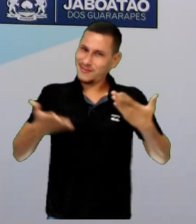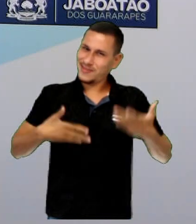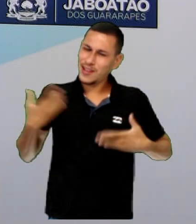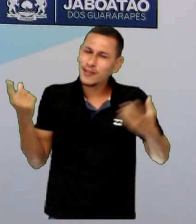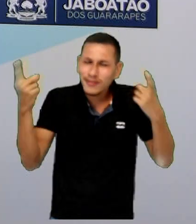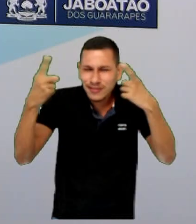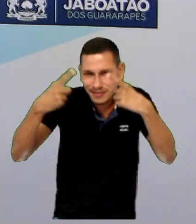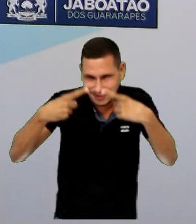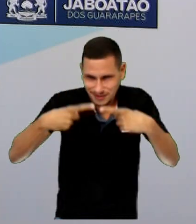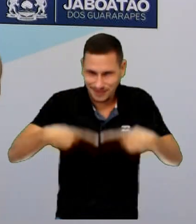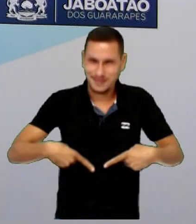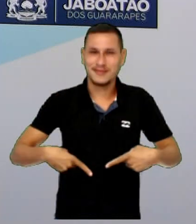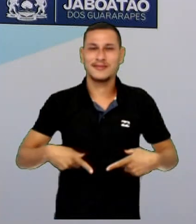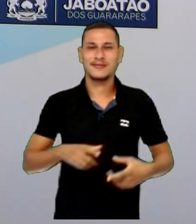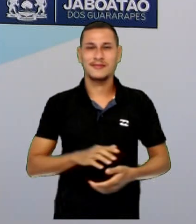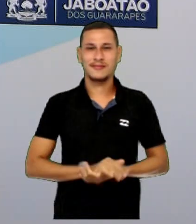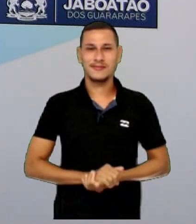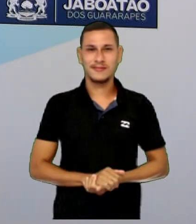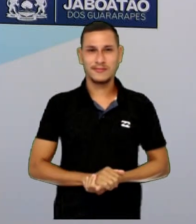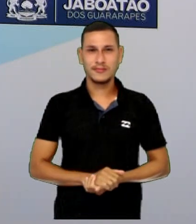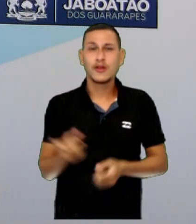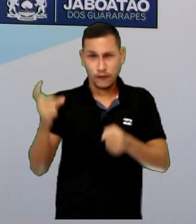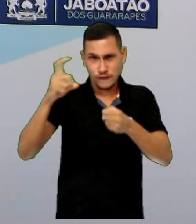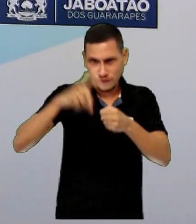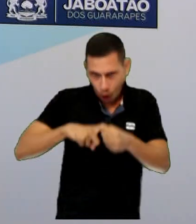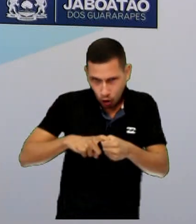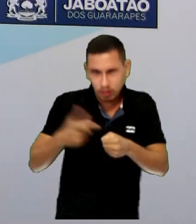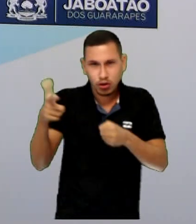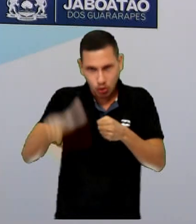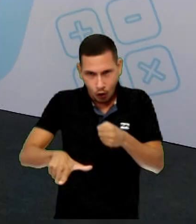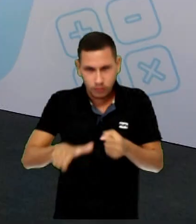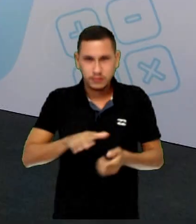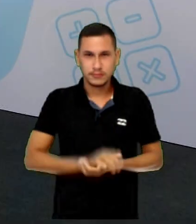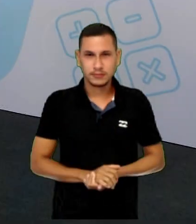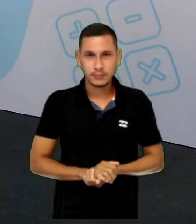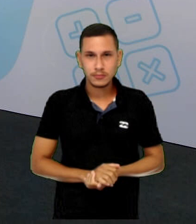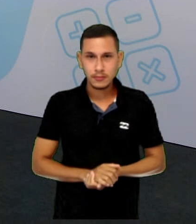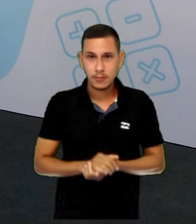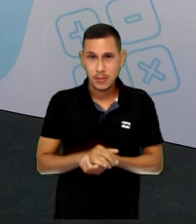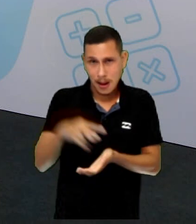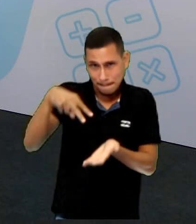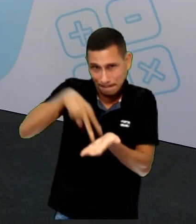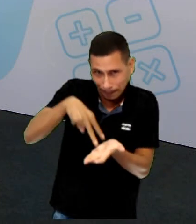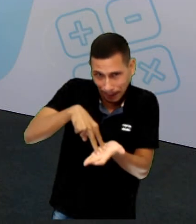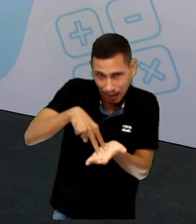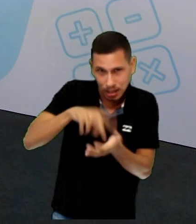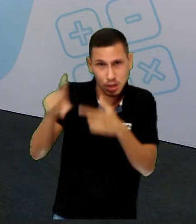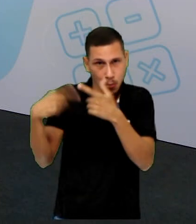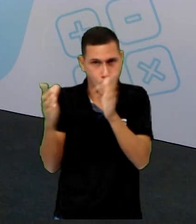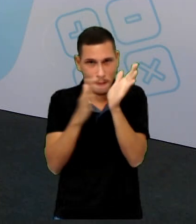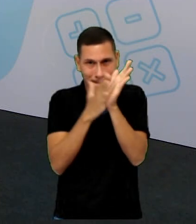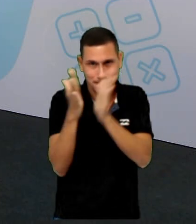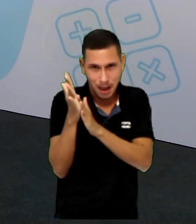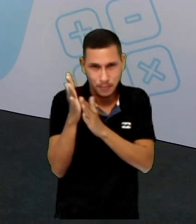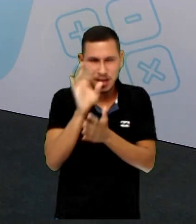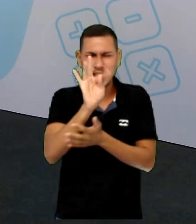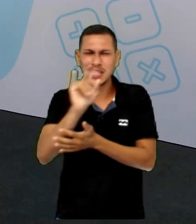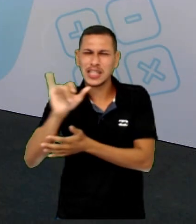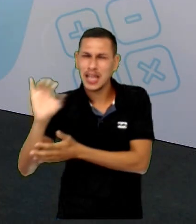com seu desafio. E volta para o refrão, que é pé e palma, certo?